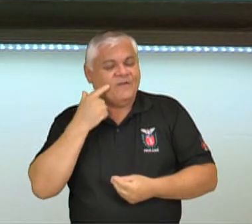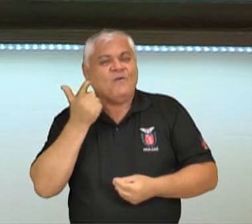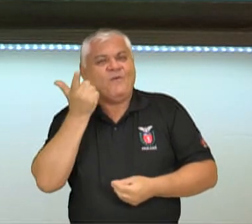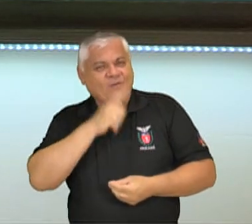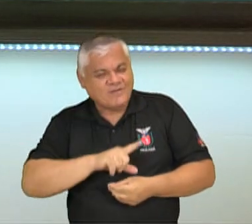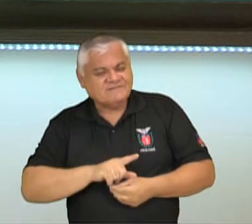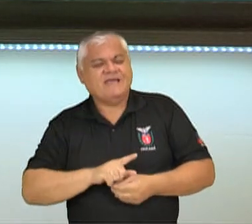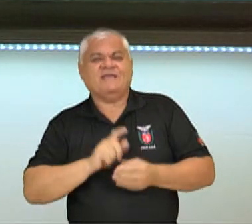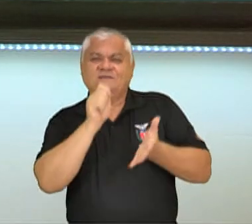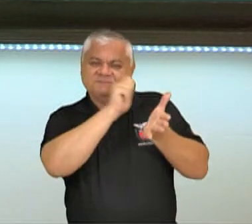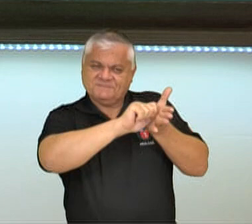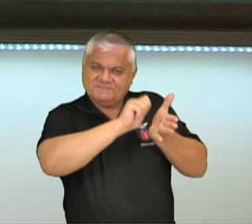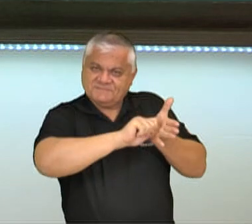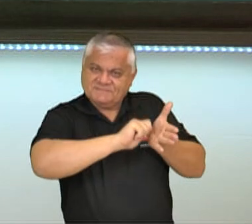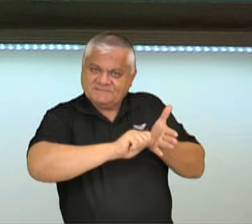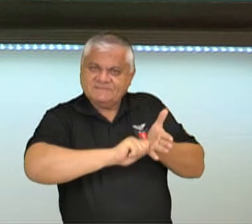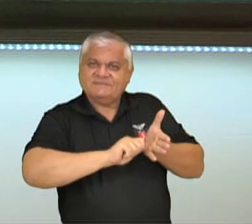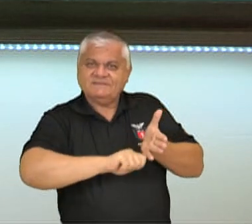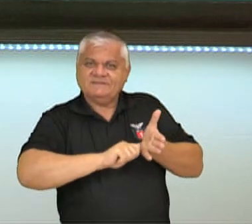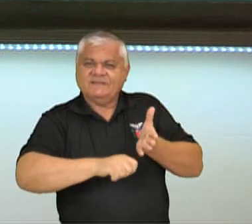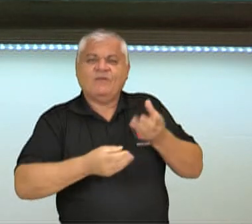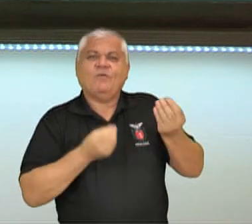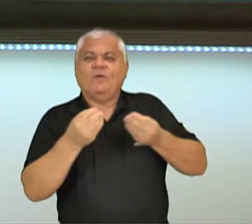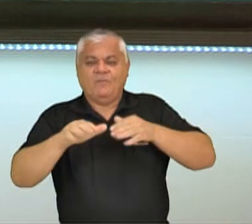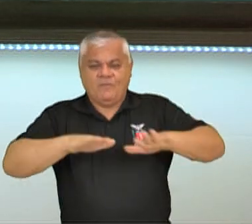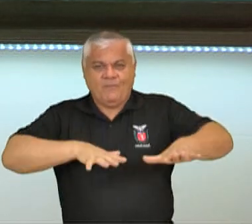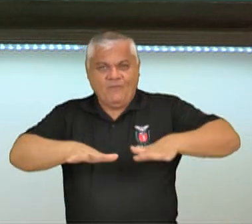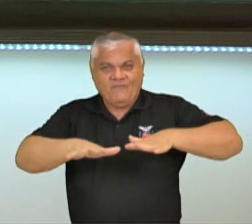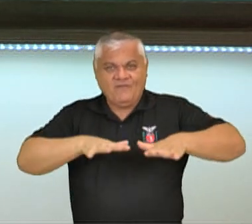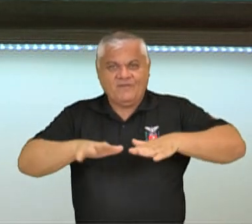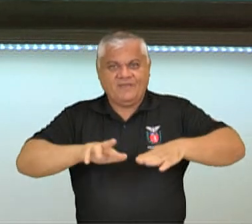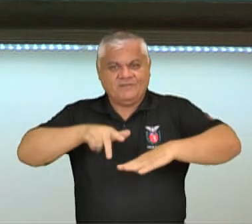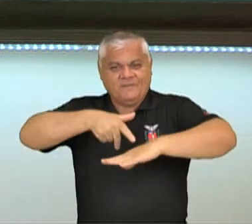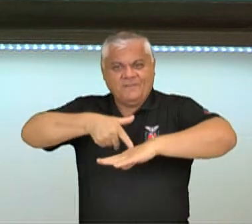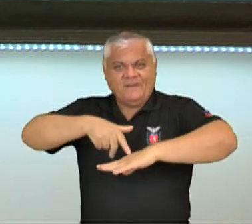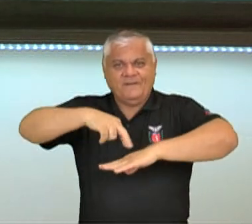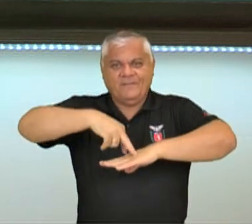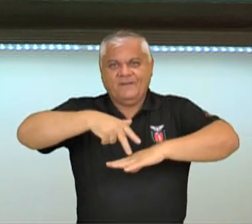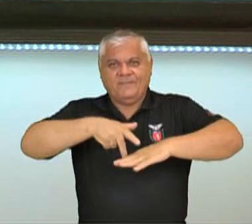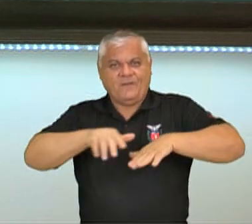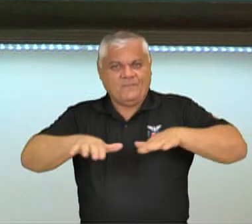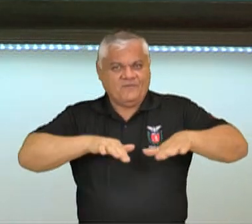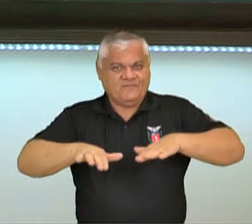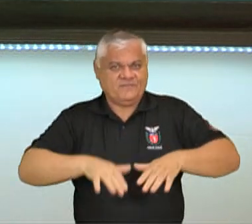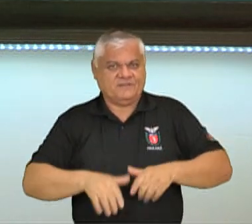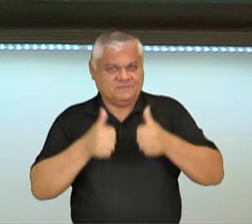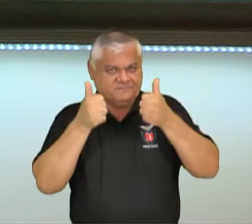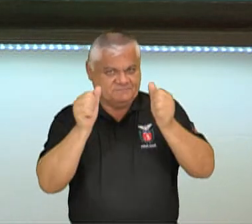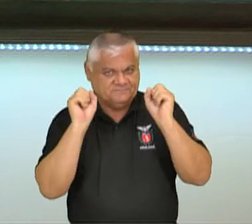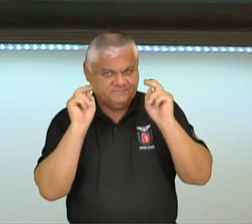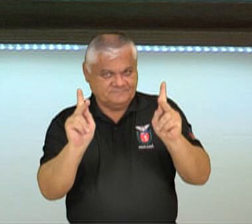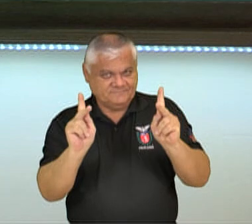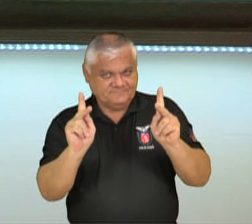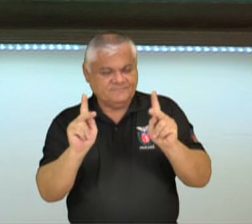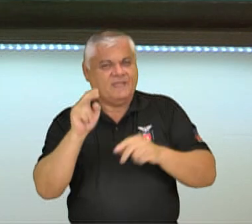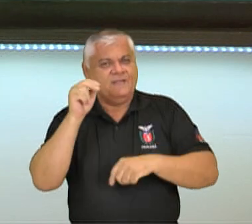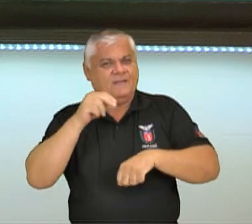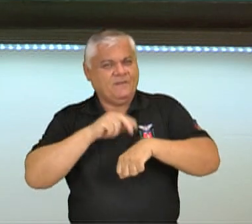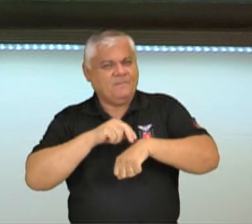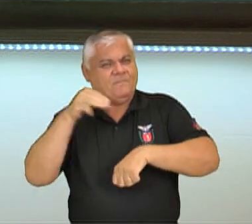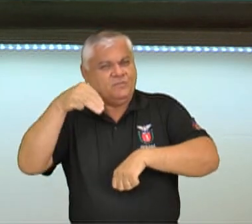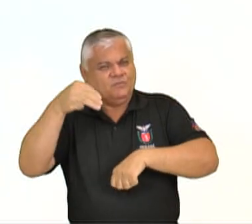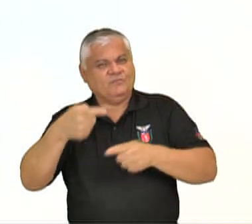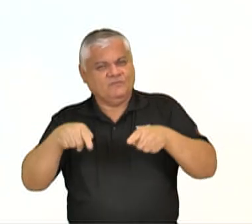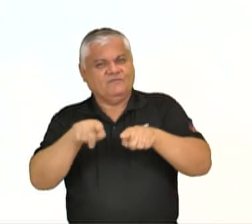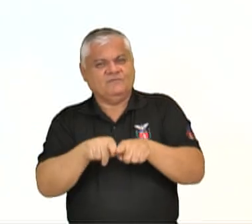consegue agora anotar aí no seu caderno, por escrito, descrever esse movimento, ok? Daqui a uns minutinhos